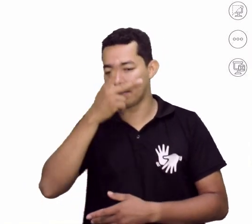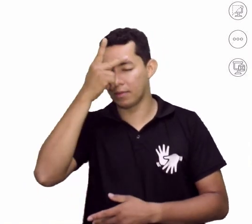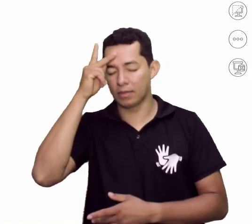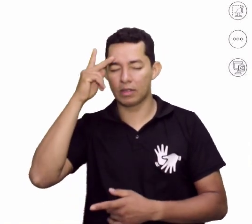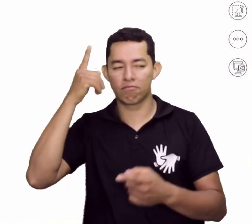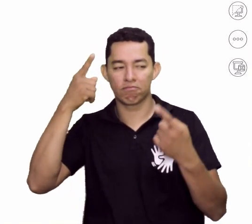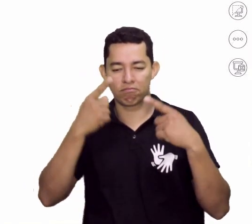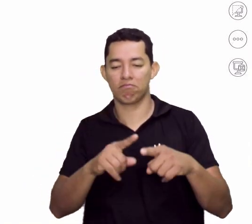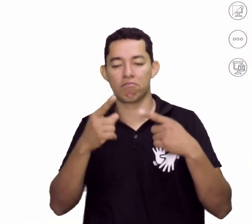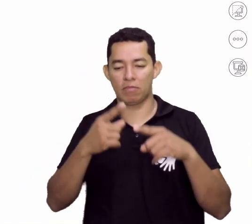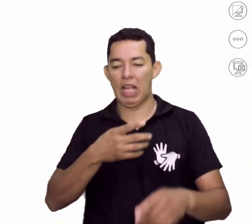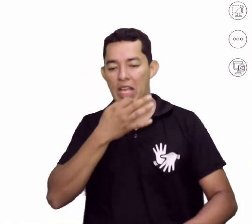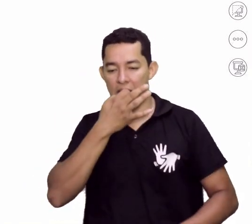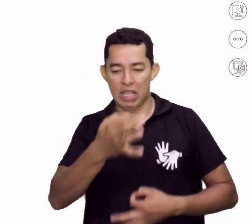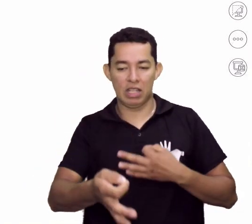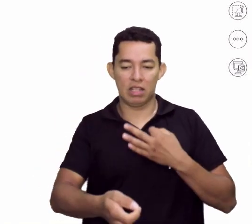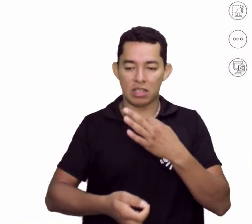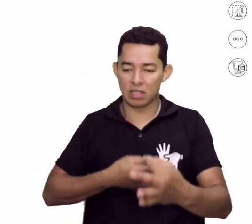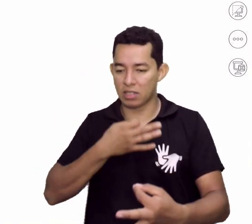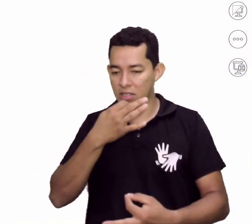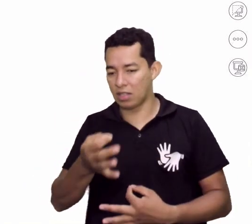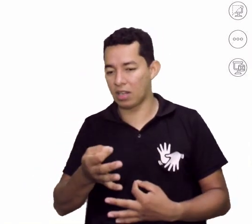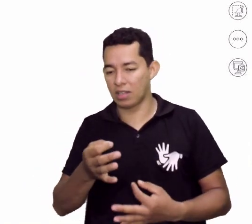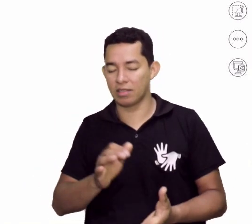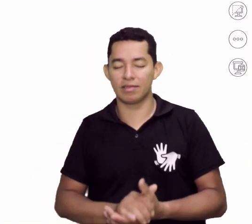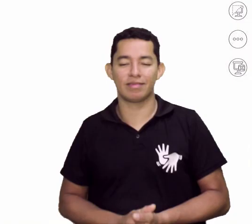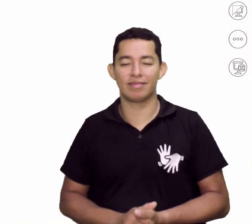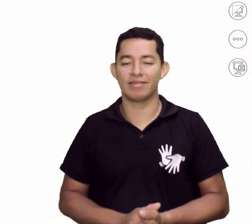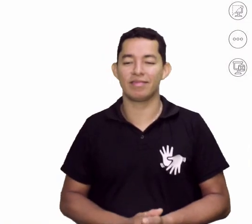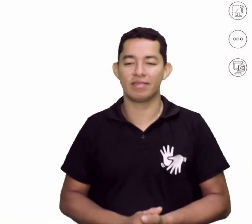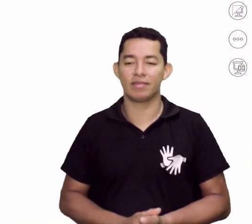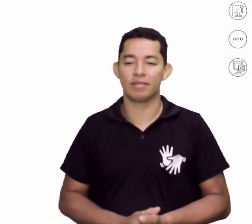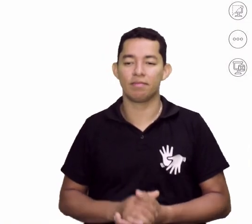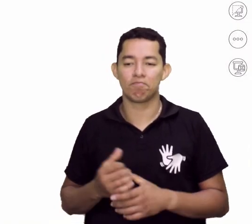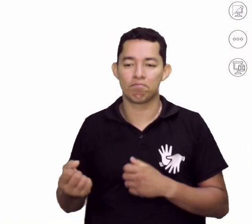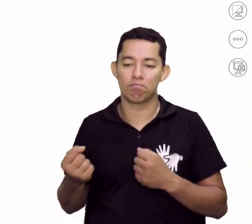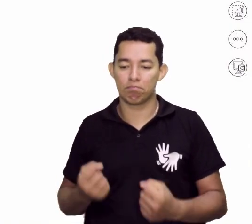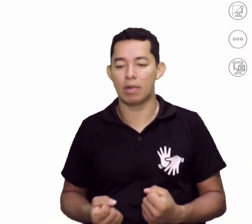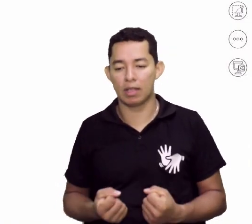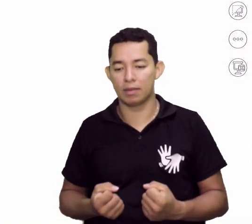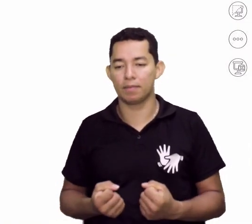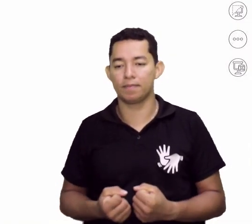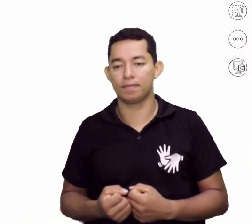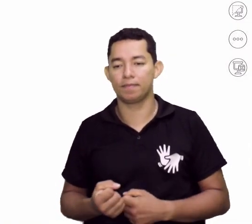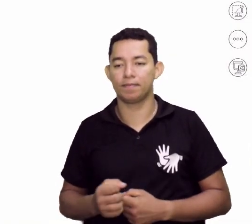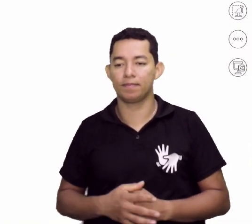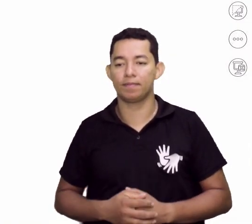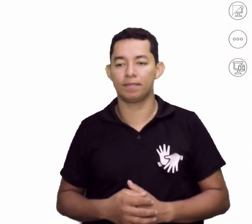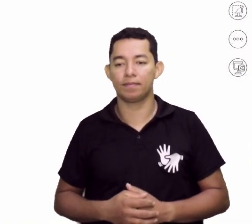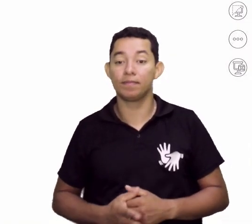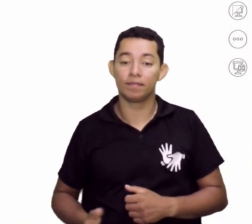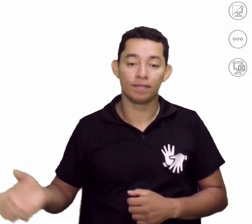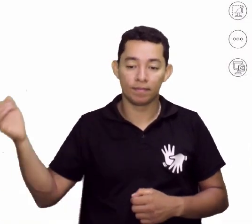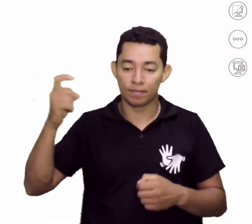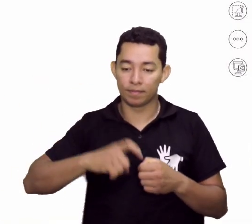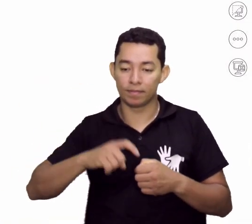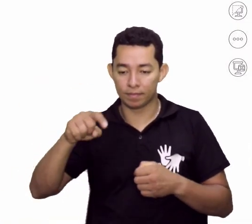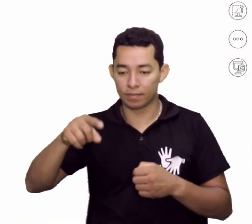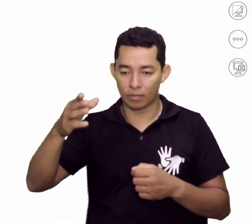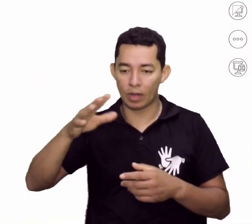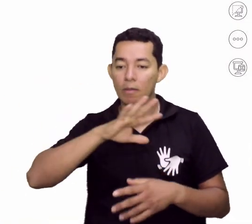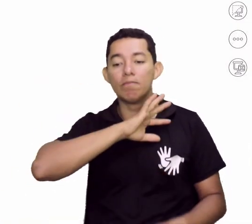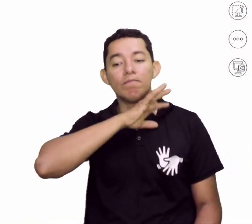ser cruéis, esquizofrênicos, sanguinários. Vamos voltar aqui para os feras.